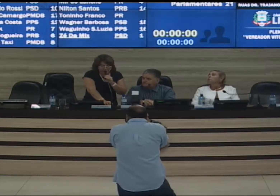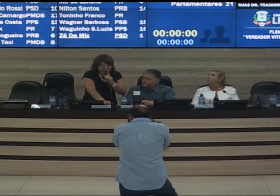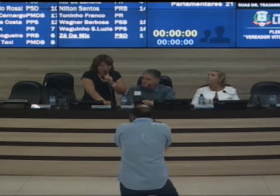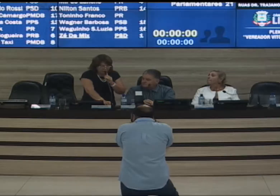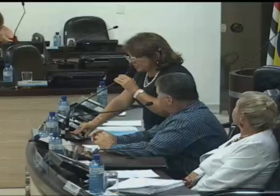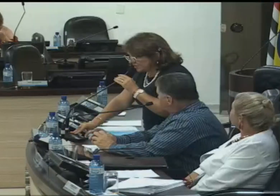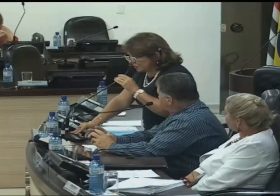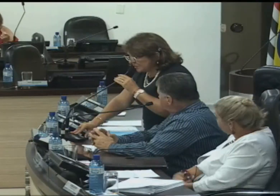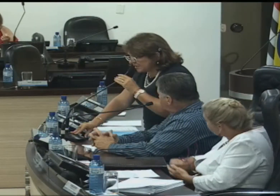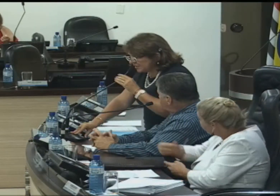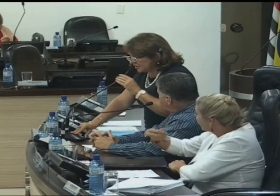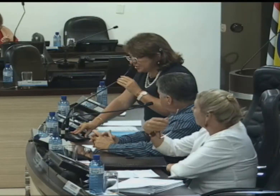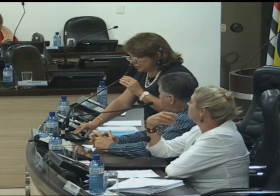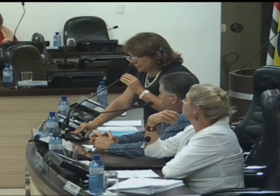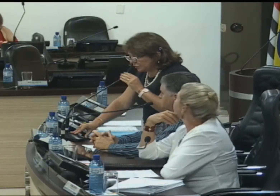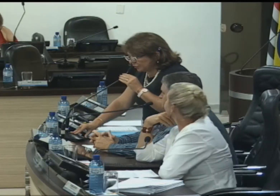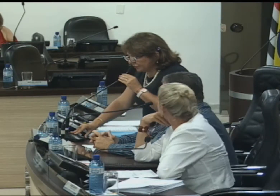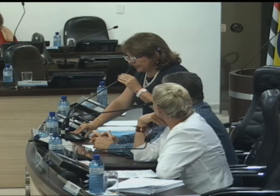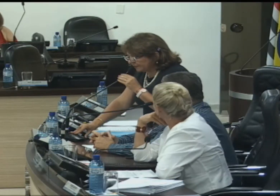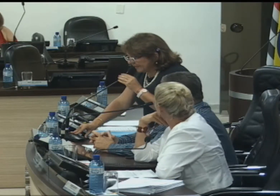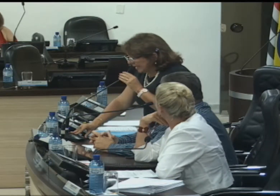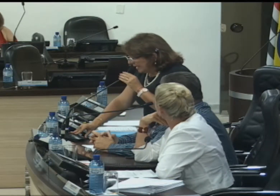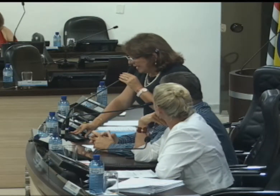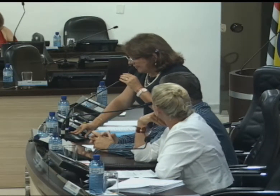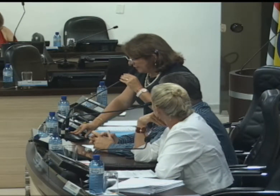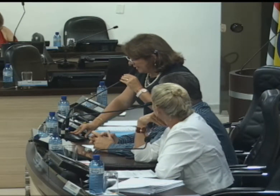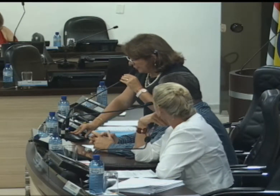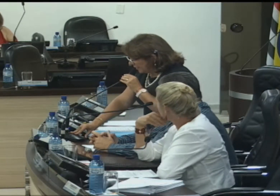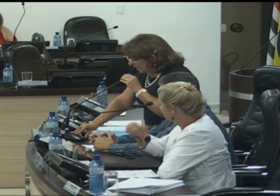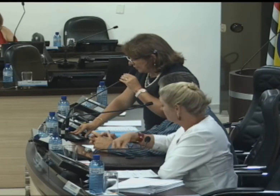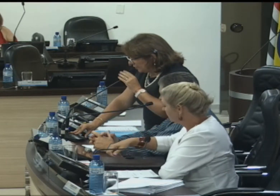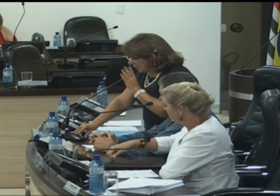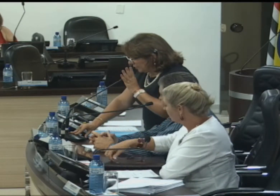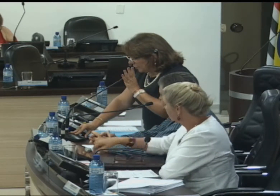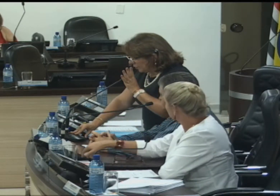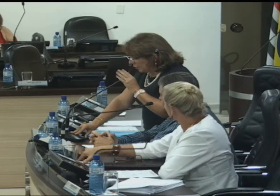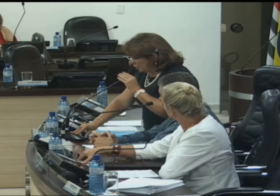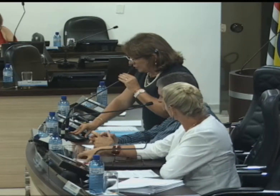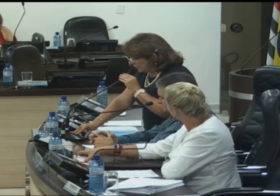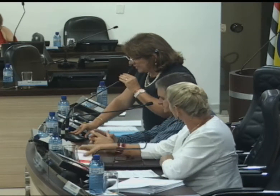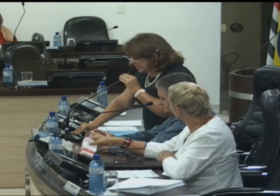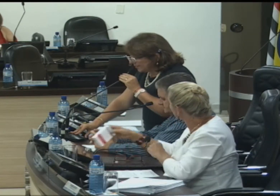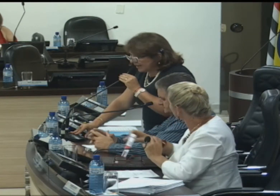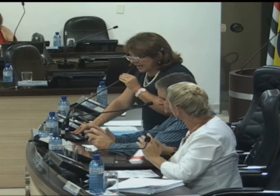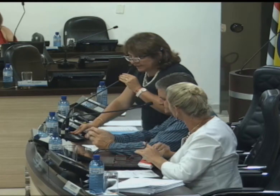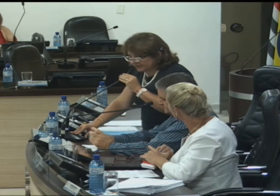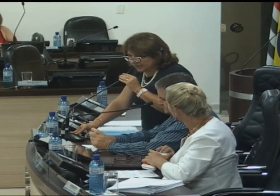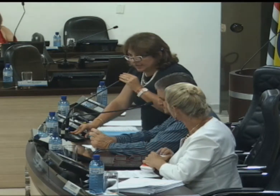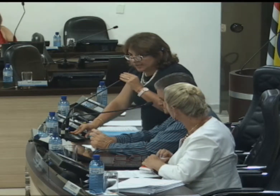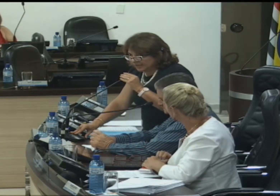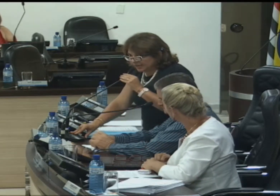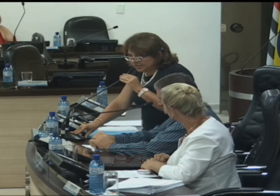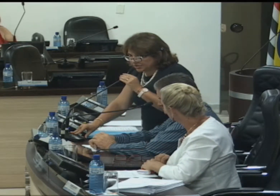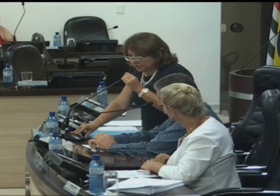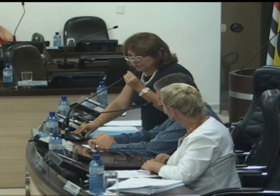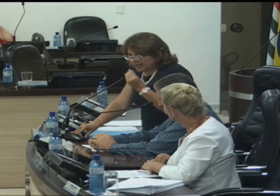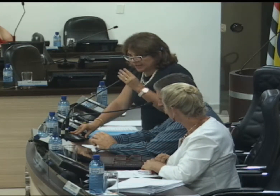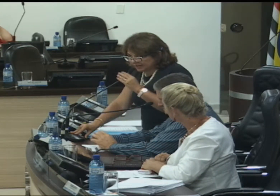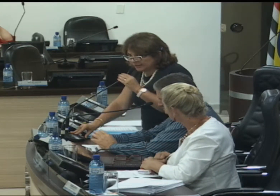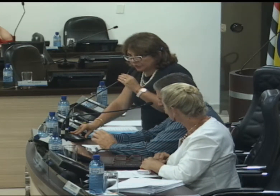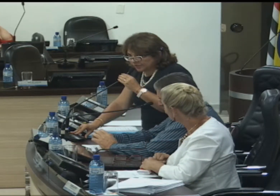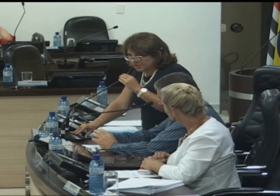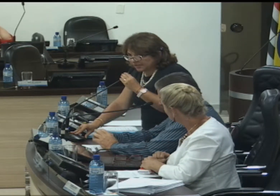nobres colegas, a todos que nos assistem e nos ouvem. Vereador Cleito, eu concordo com você em parte na